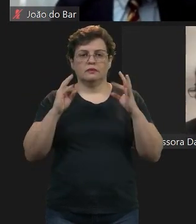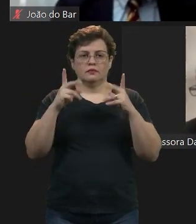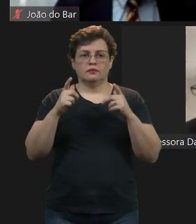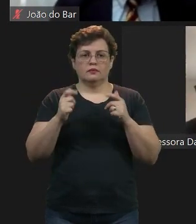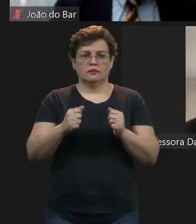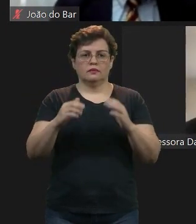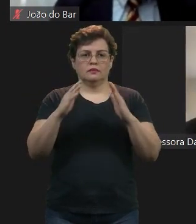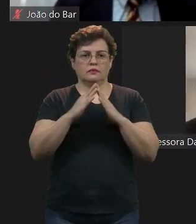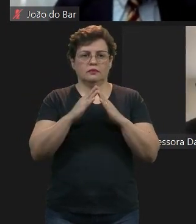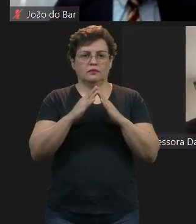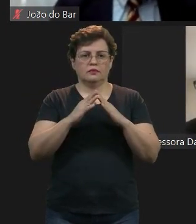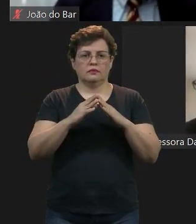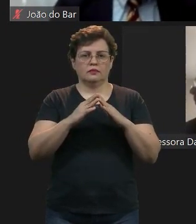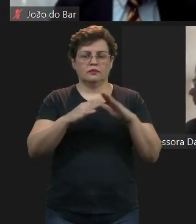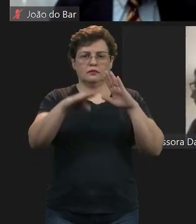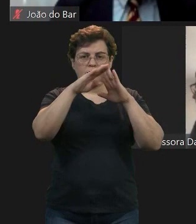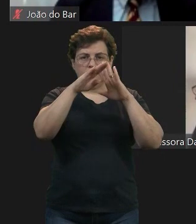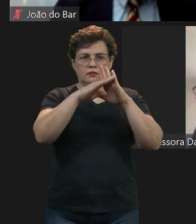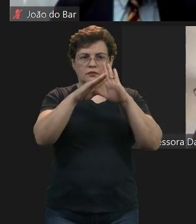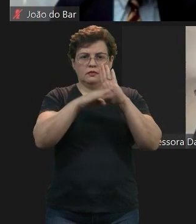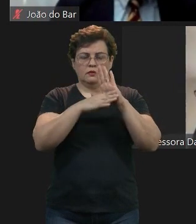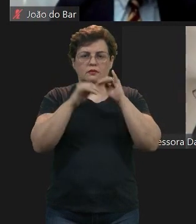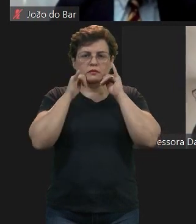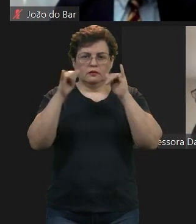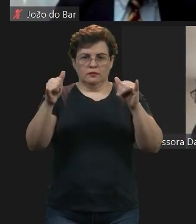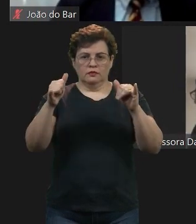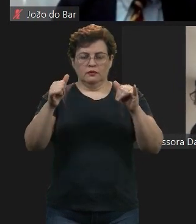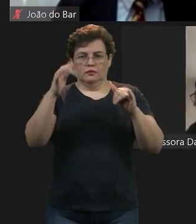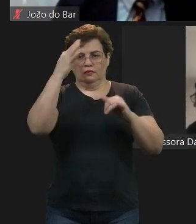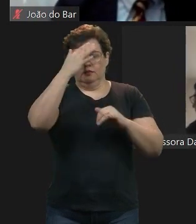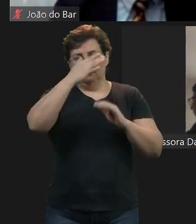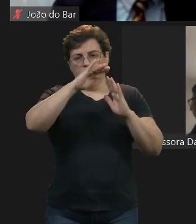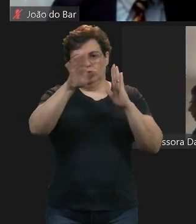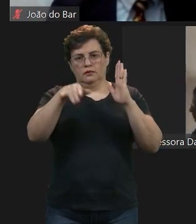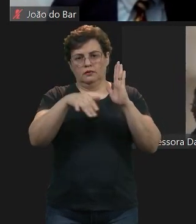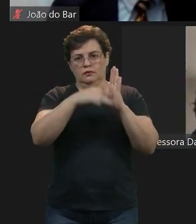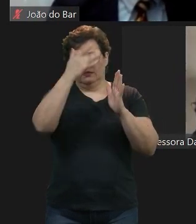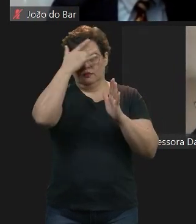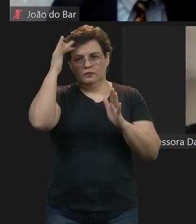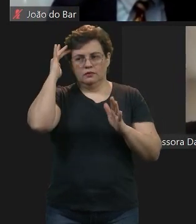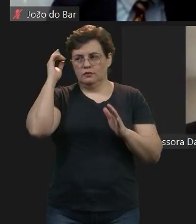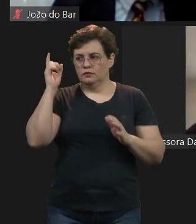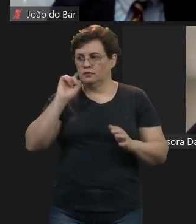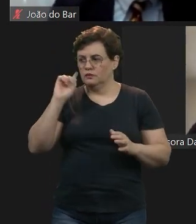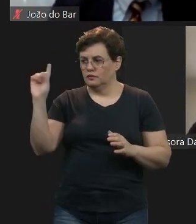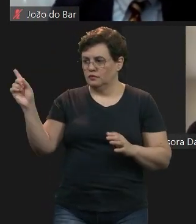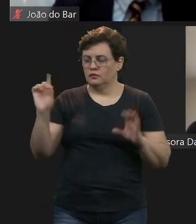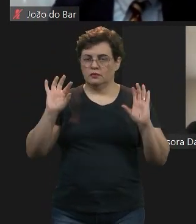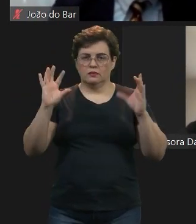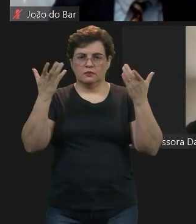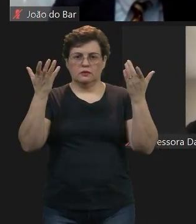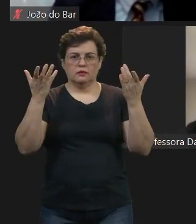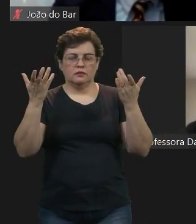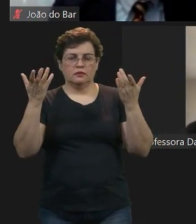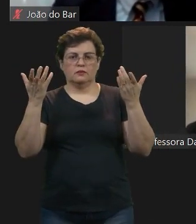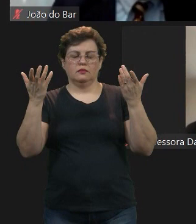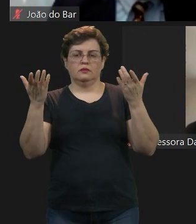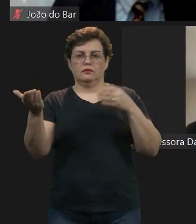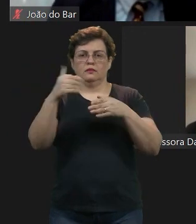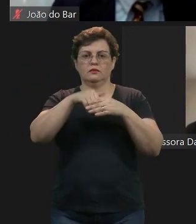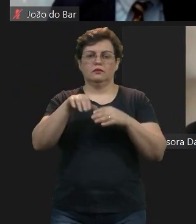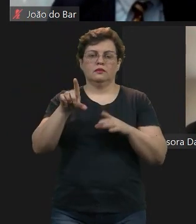Nos termos regimentais, anunciamos aos presentes as datas comemorativas instituídas por lei